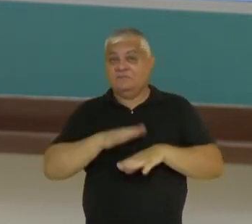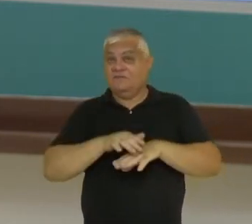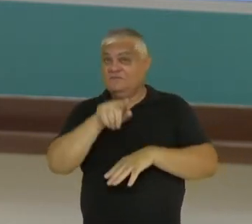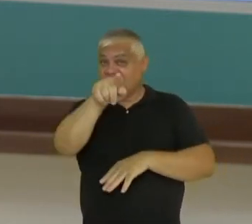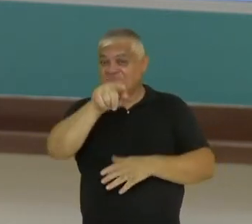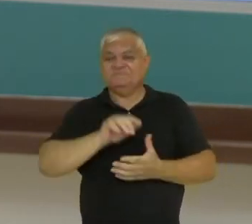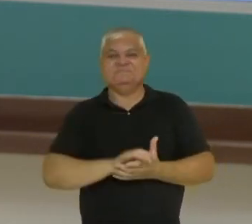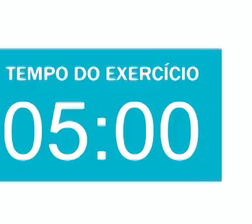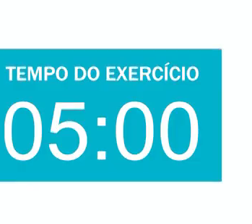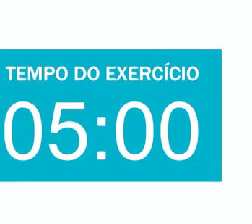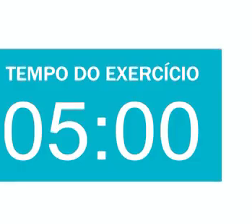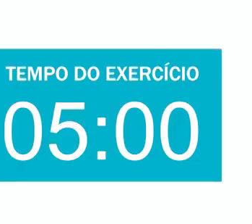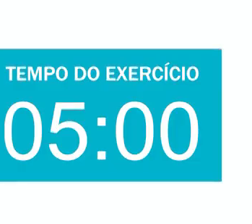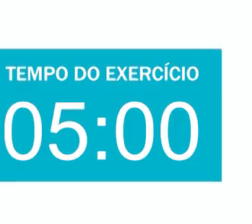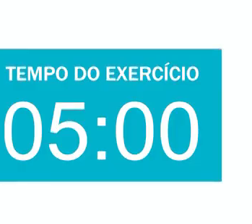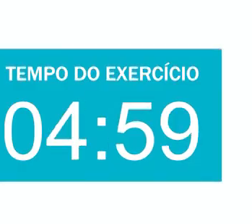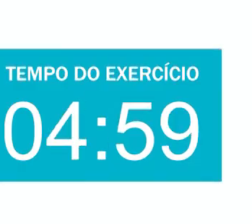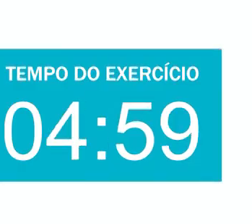vocês.